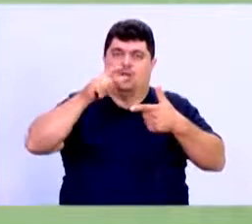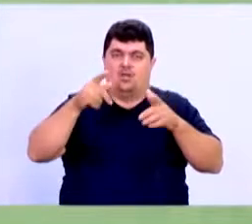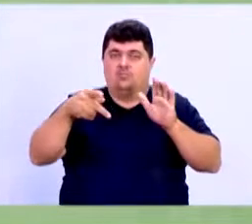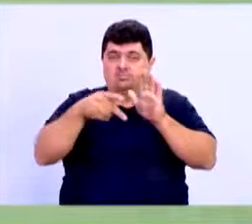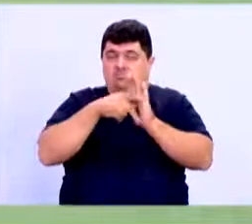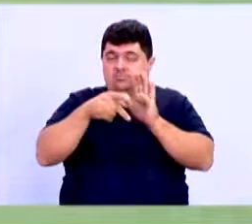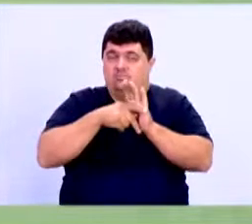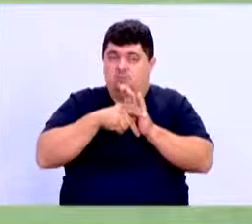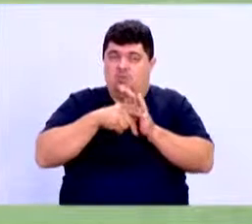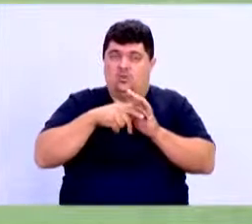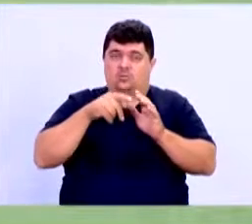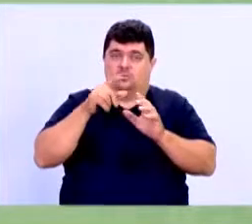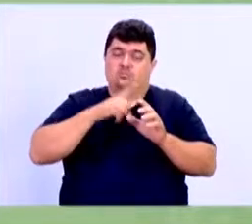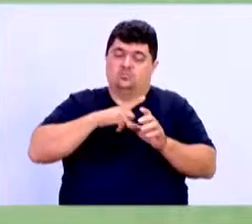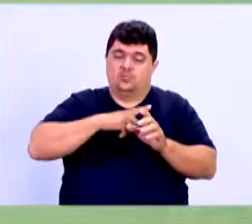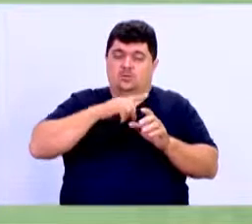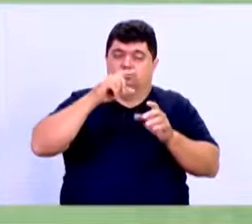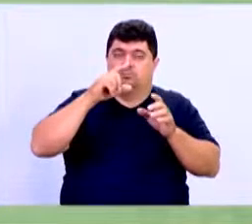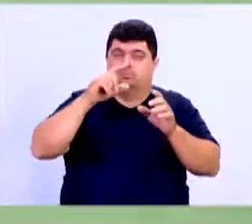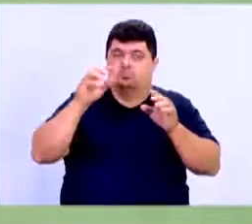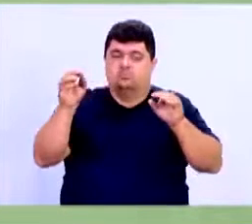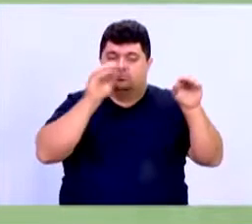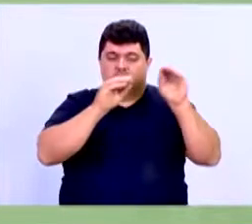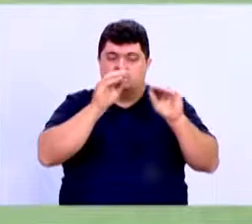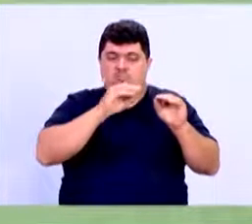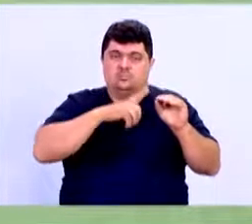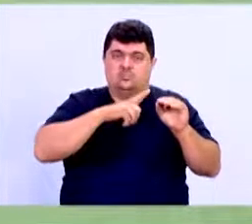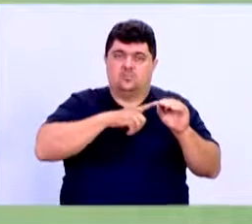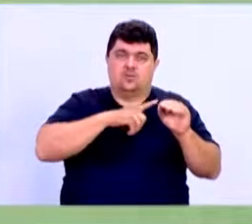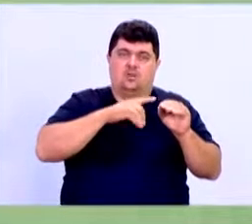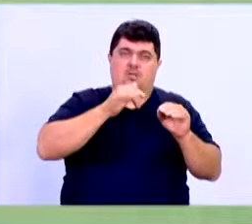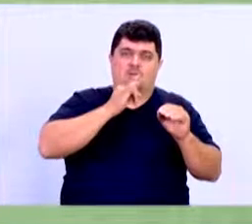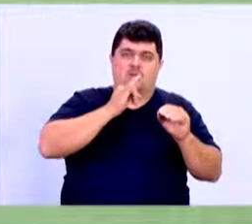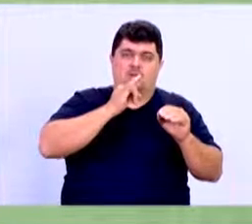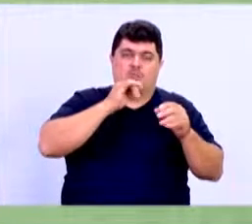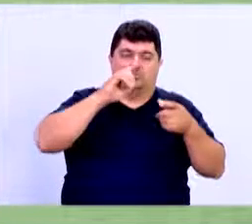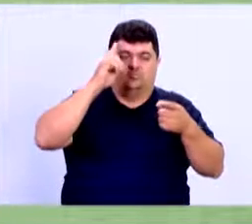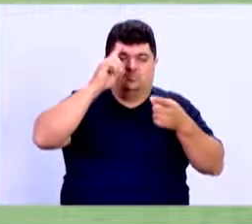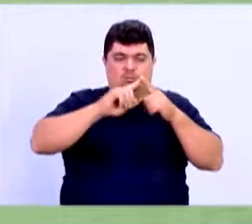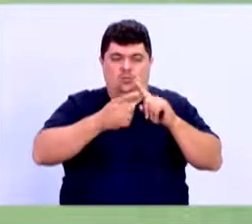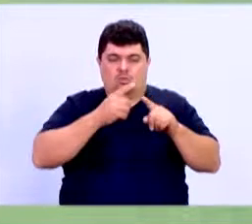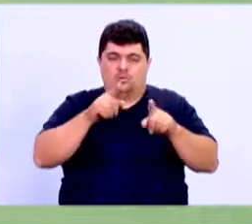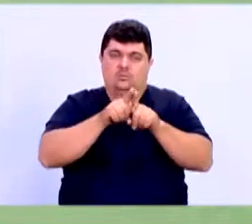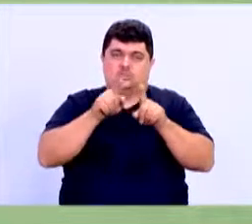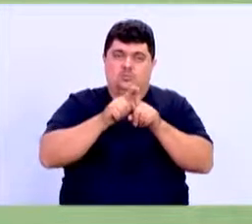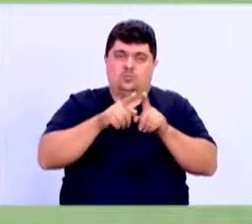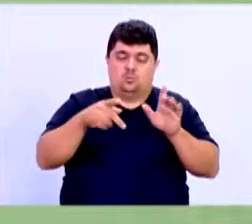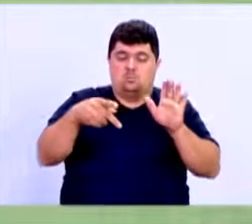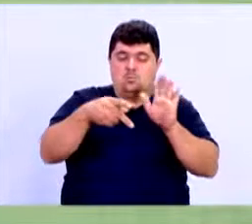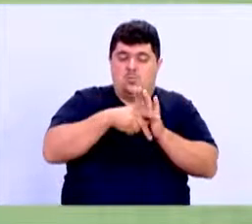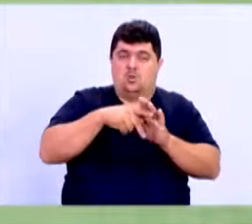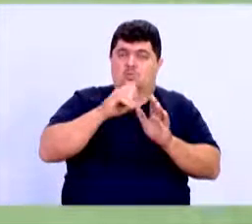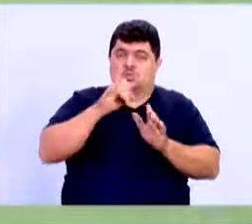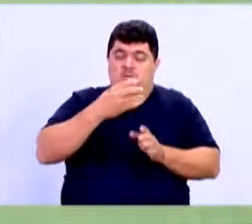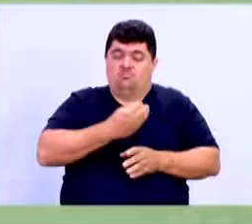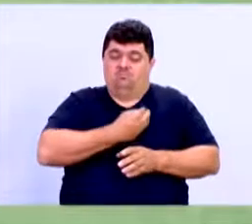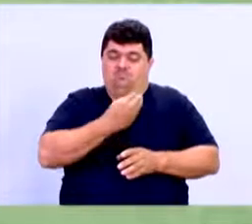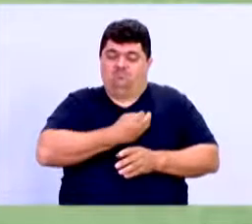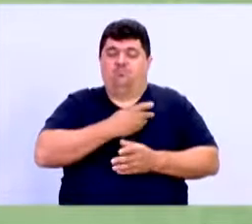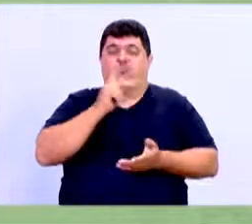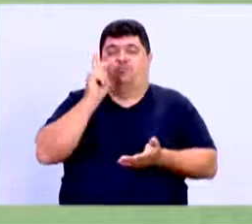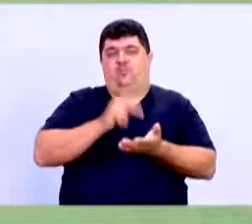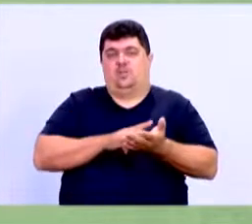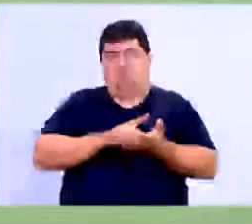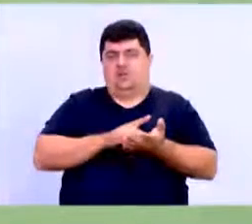processo. Podem ser classificadas como físicos ou lógicos de acordo com a sua existência no mundo real. As